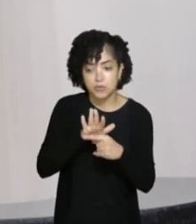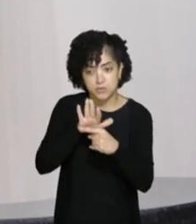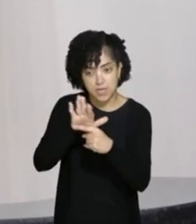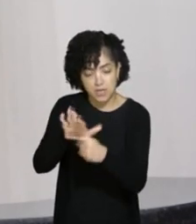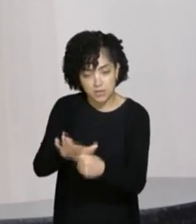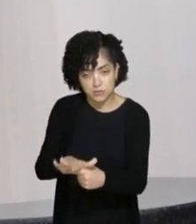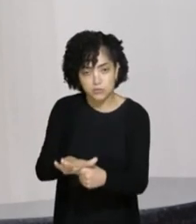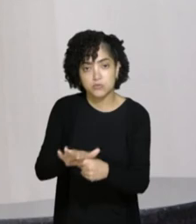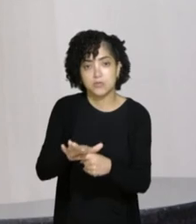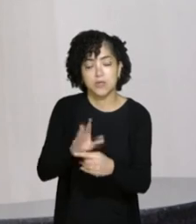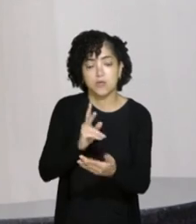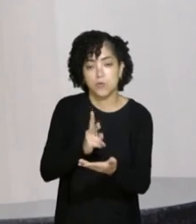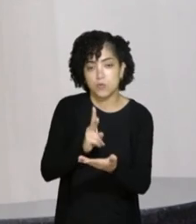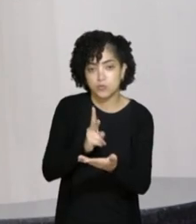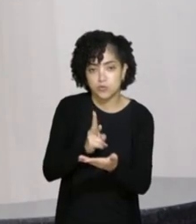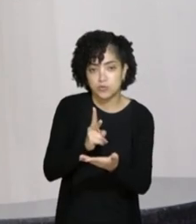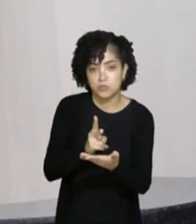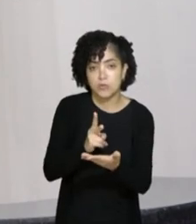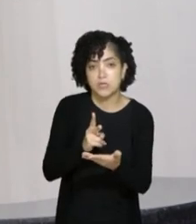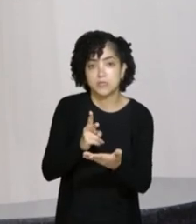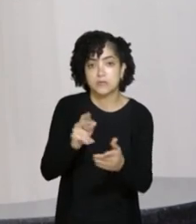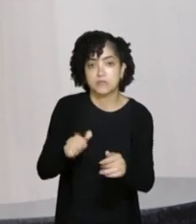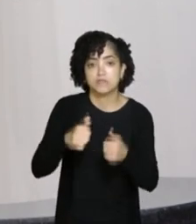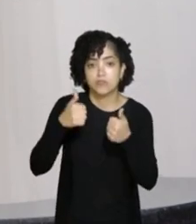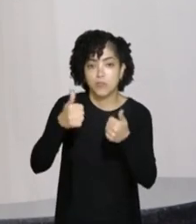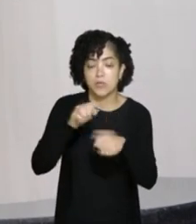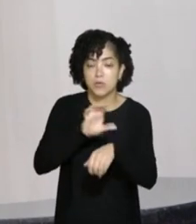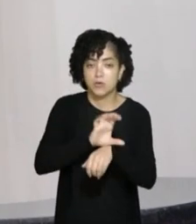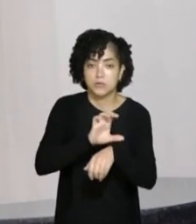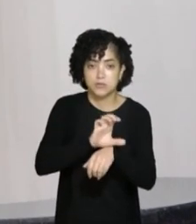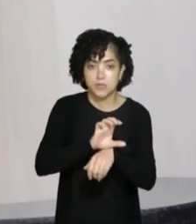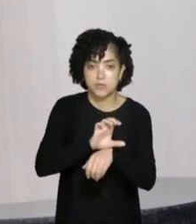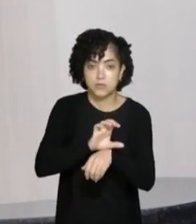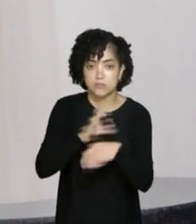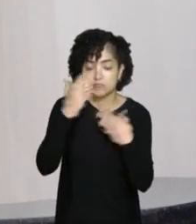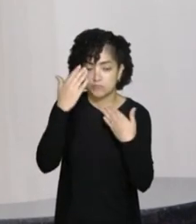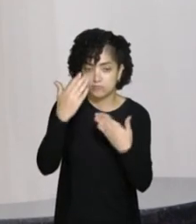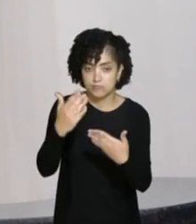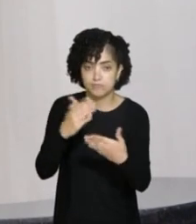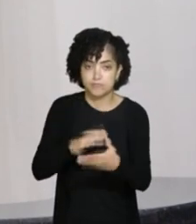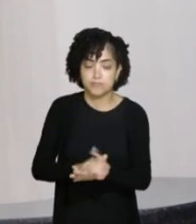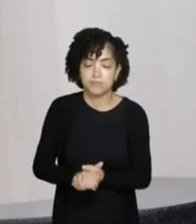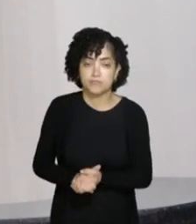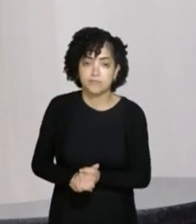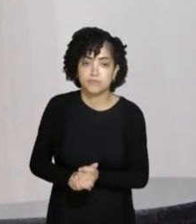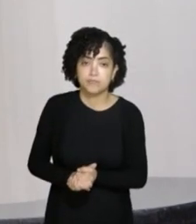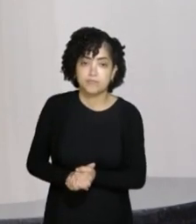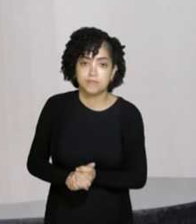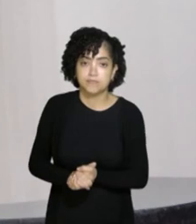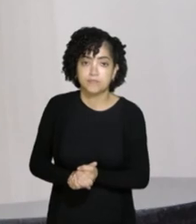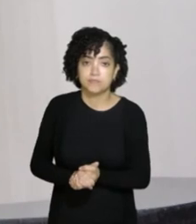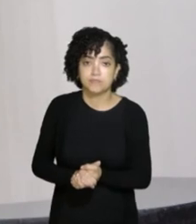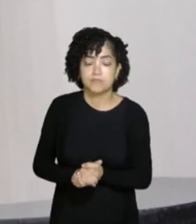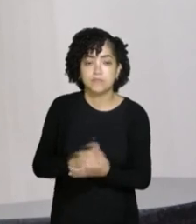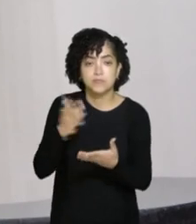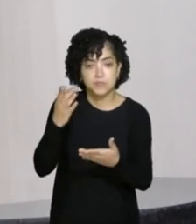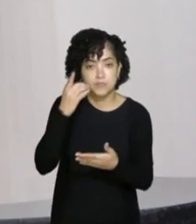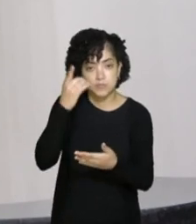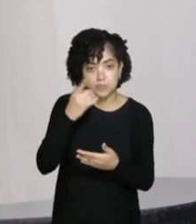Catarina continue se tornando um Estado cada vez melhor. Muito obrigada, e muito obrigada ao deputado Cobalcini, que